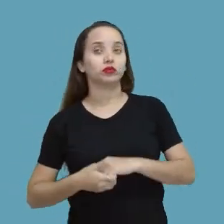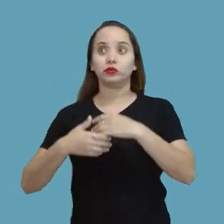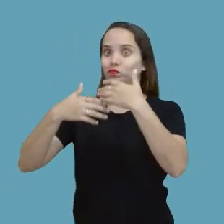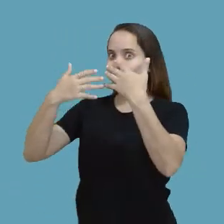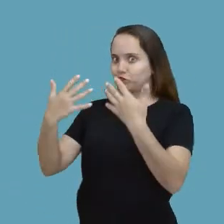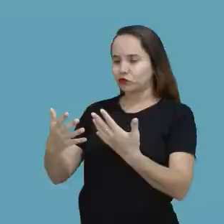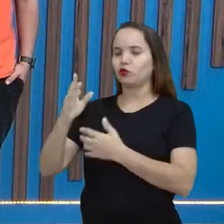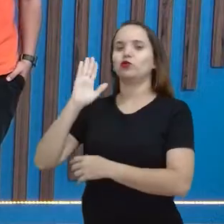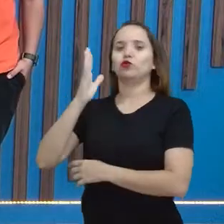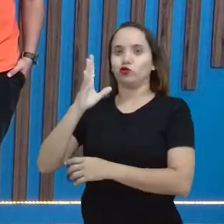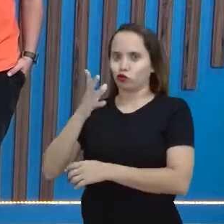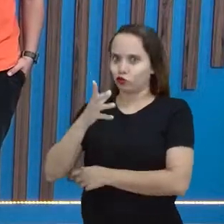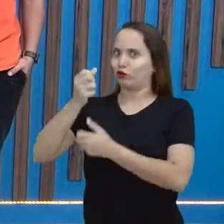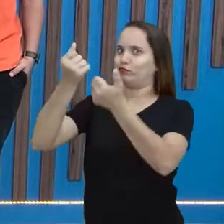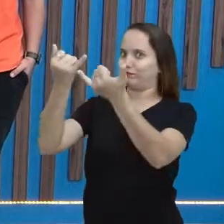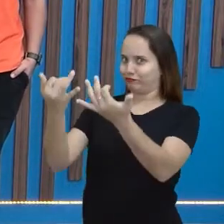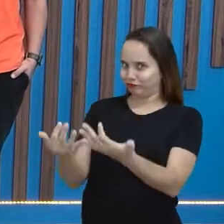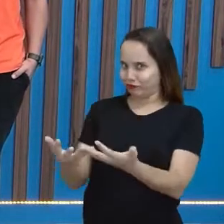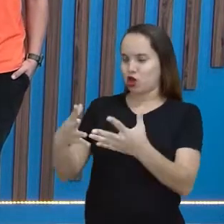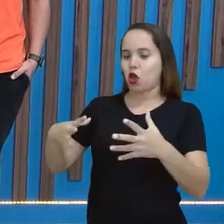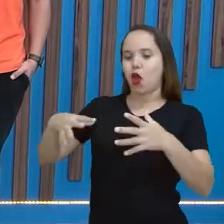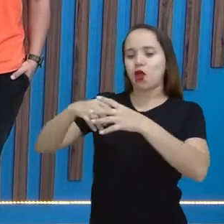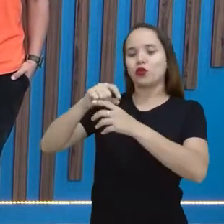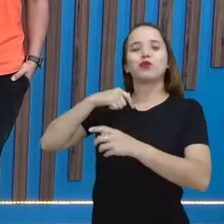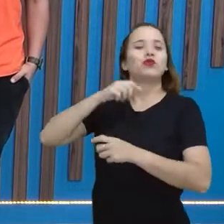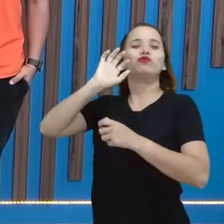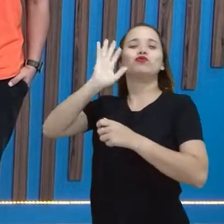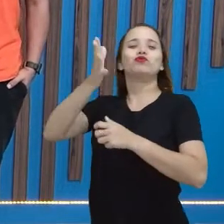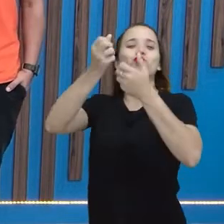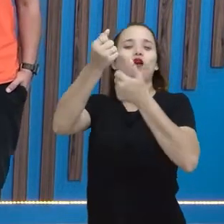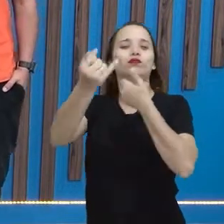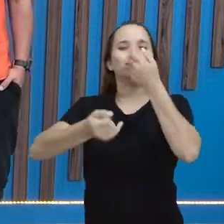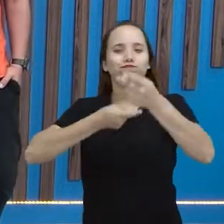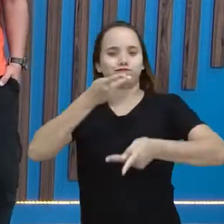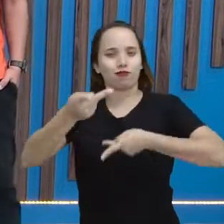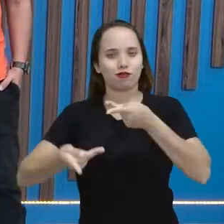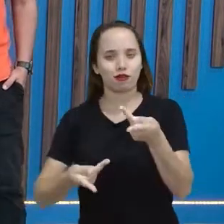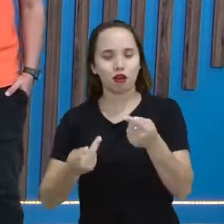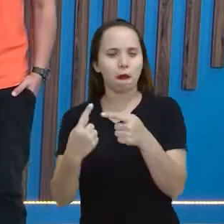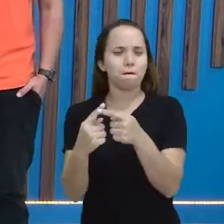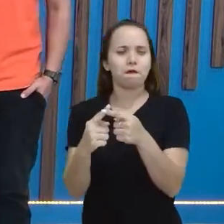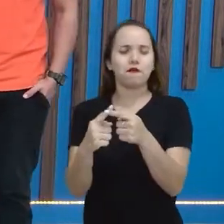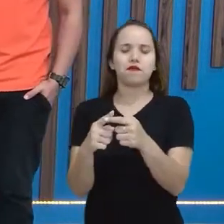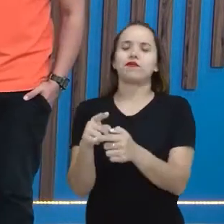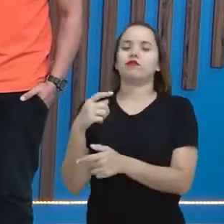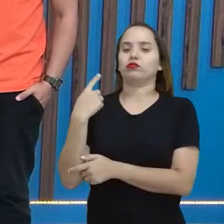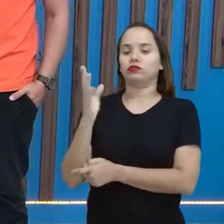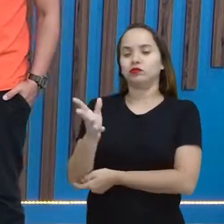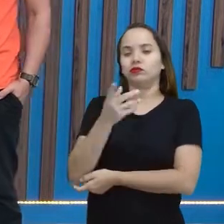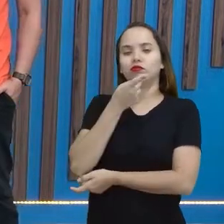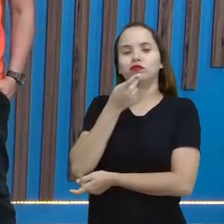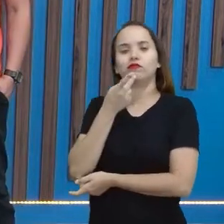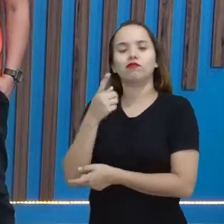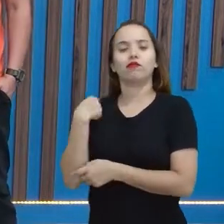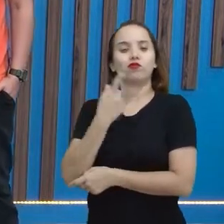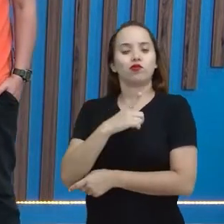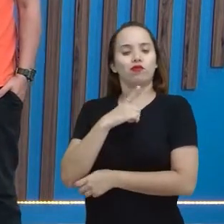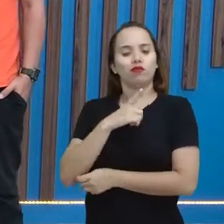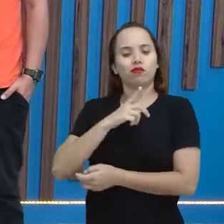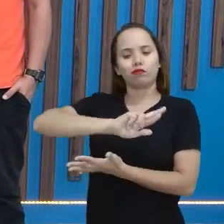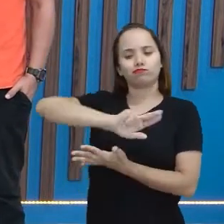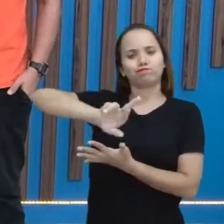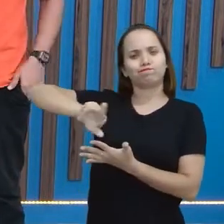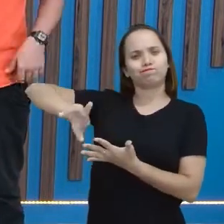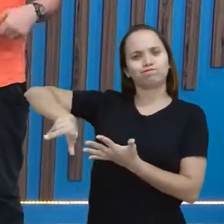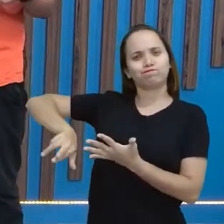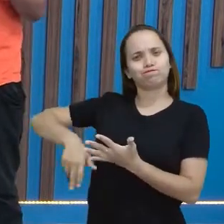já tem a resposta. Tem mesmo. Tá? Por quê? Porque, como eu falei para vocês, a gente tem diferentes culturas e